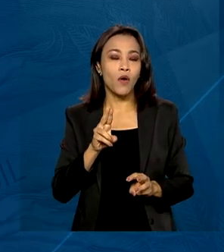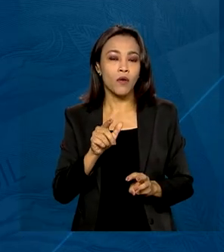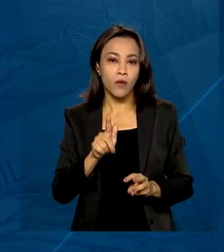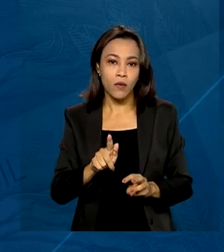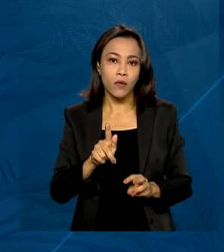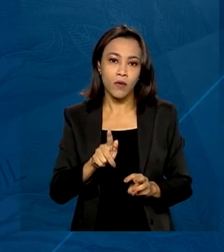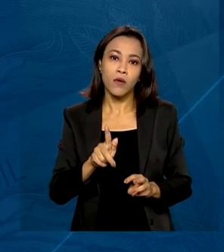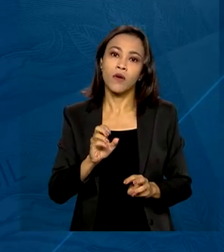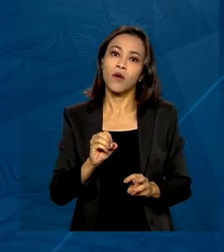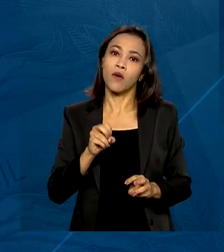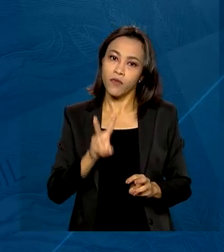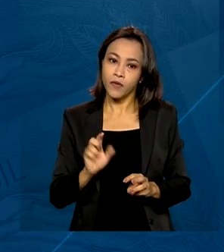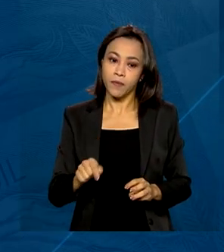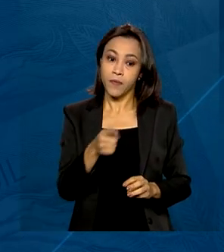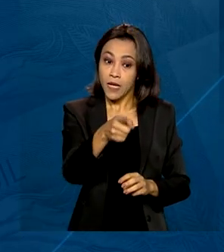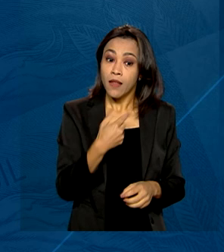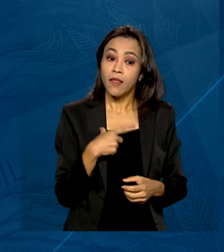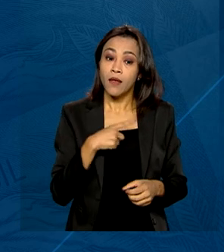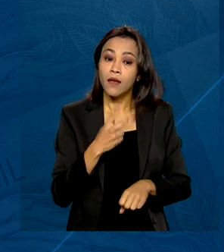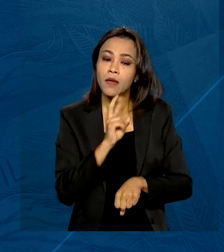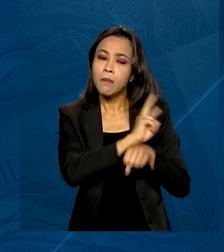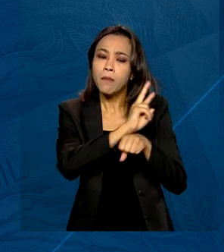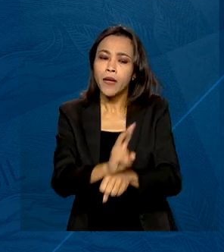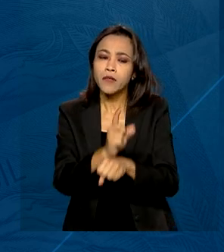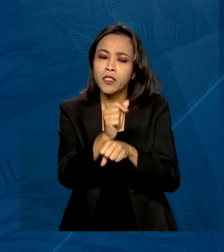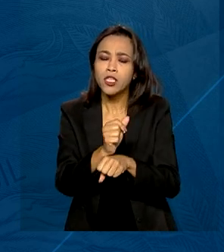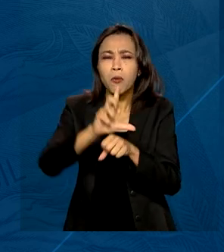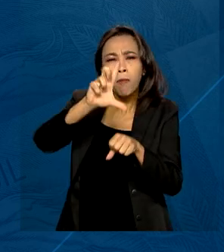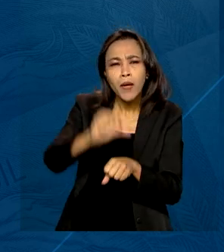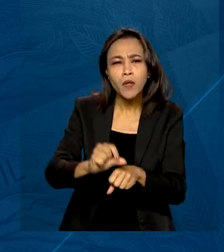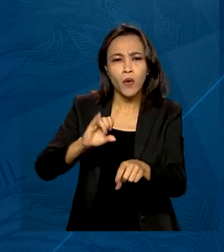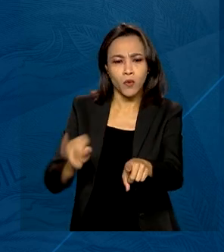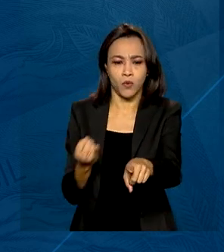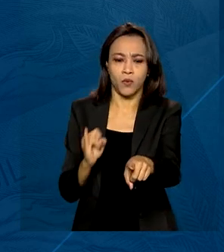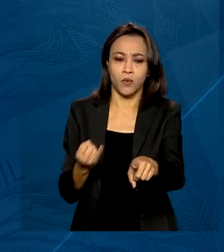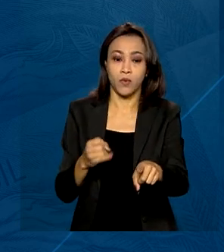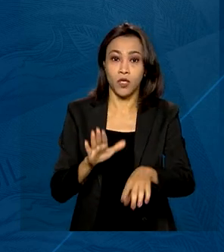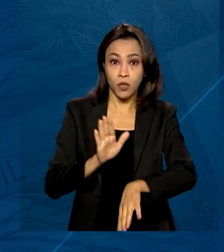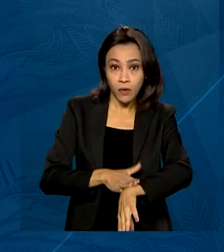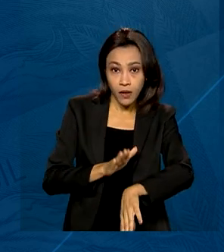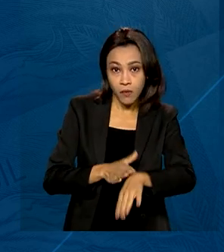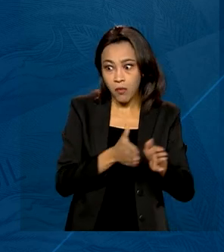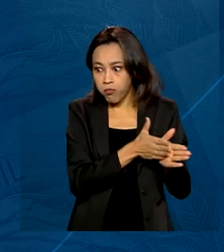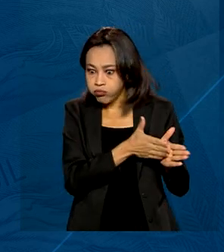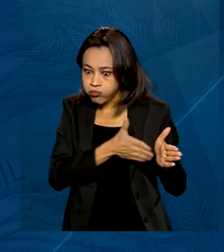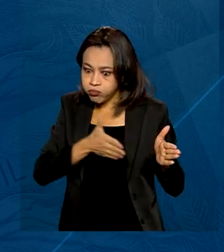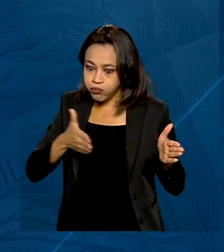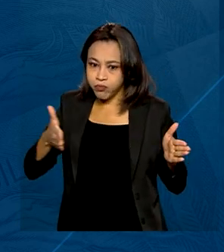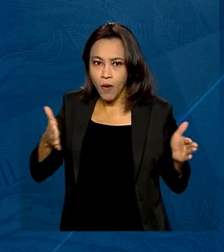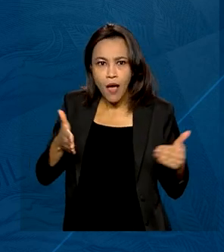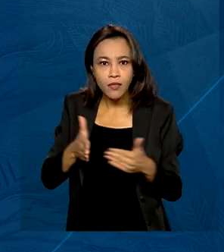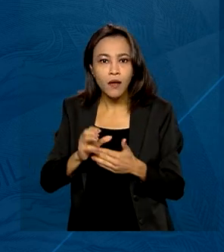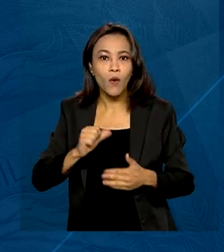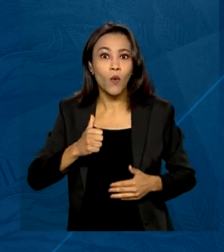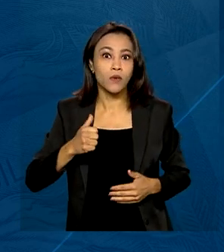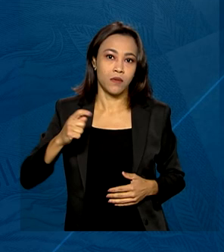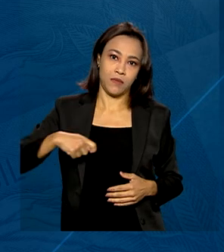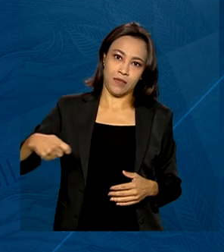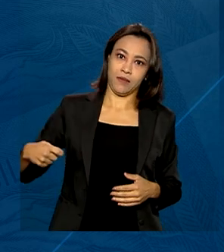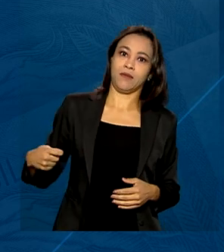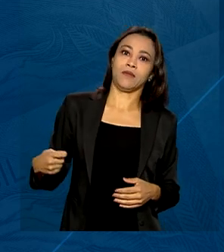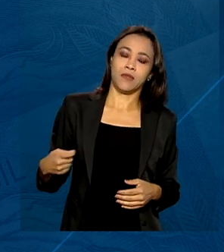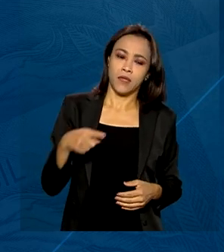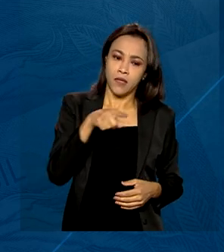oferece empréstimos com a taxa de juros mais baixa e prazo maior para começar a pagar de até 11 meses. O